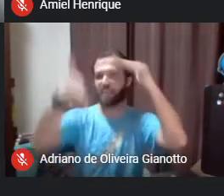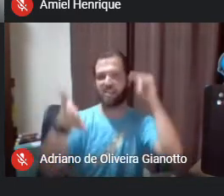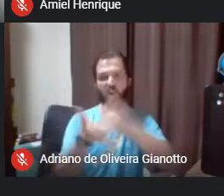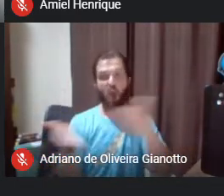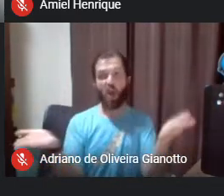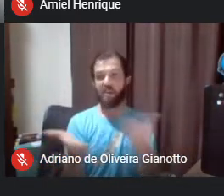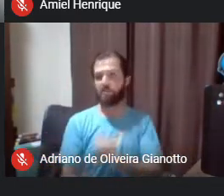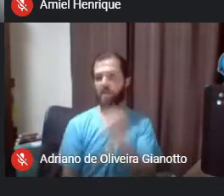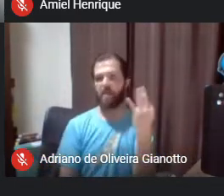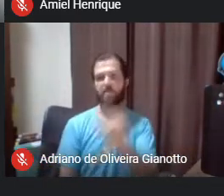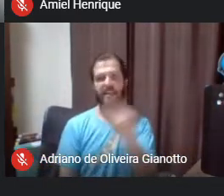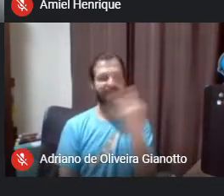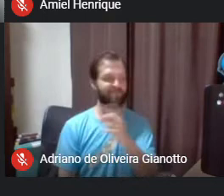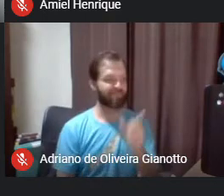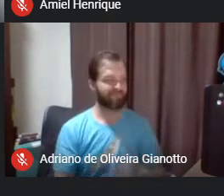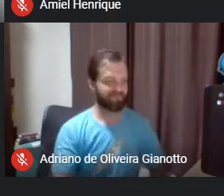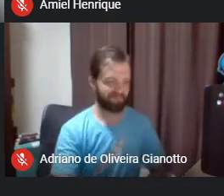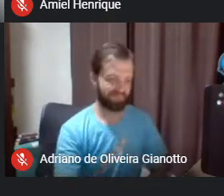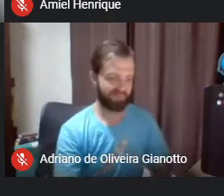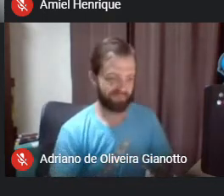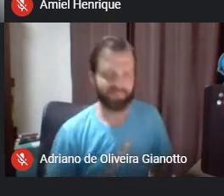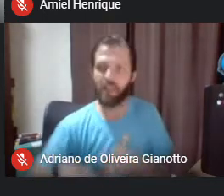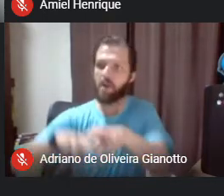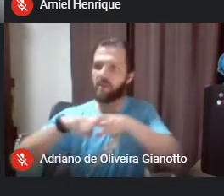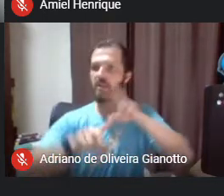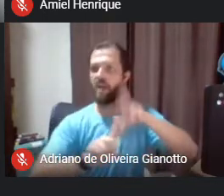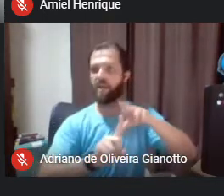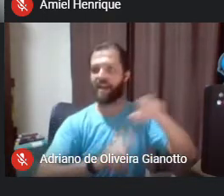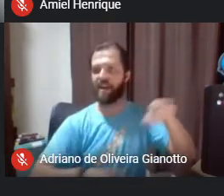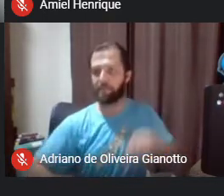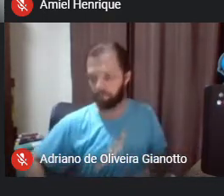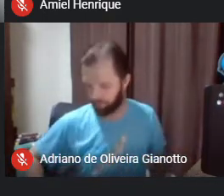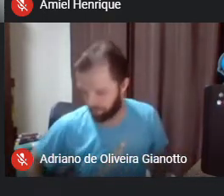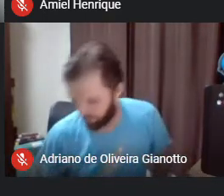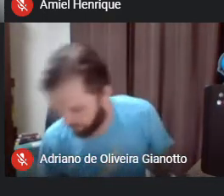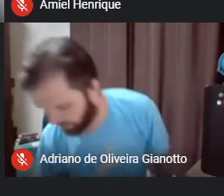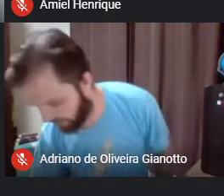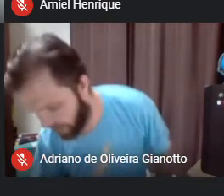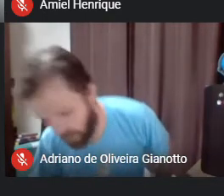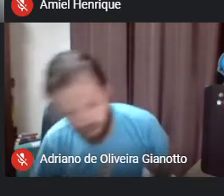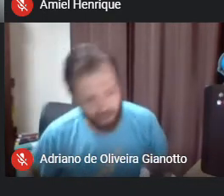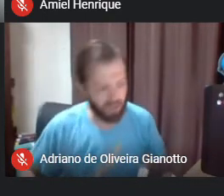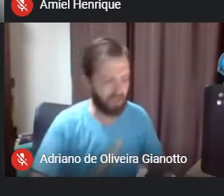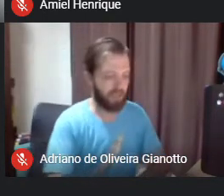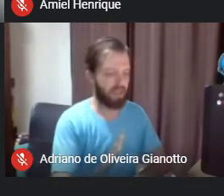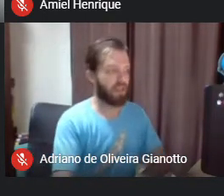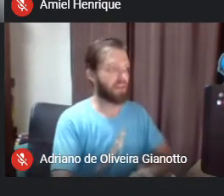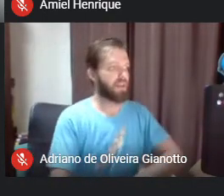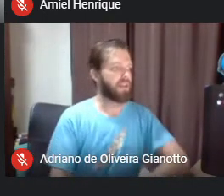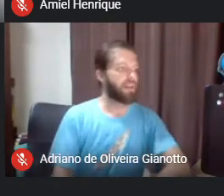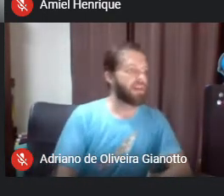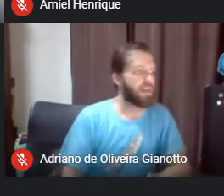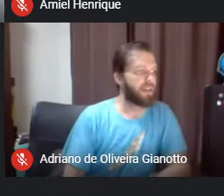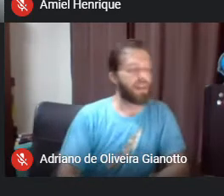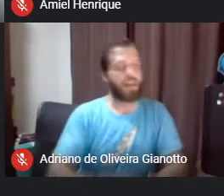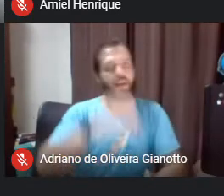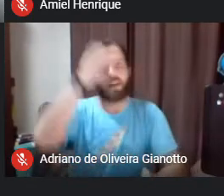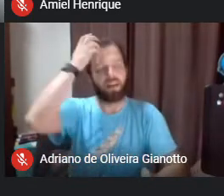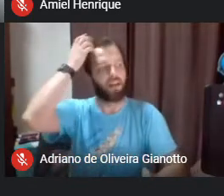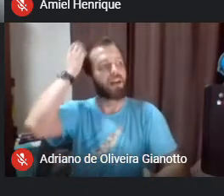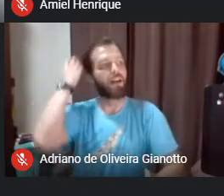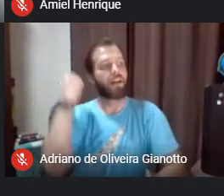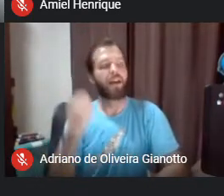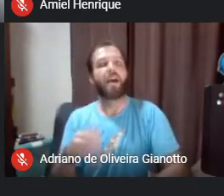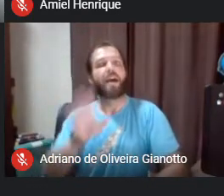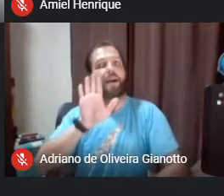E foi crescendo até hoje, é perfeito, fantástico. Então, por isso ele é uma referência mundial.